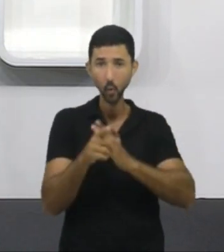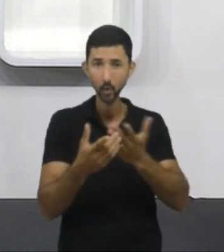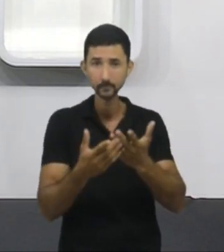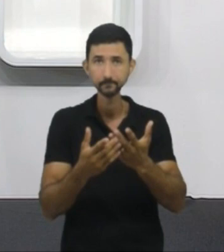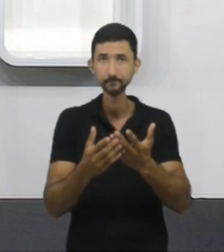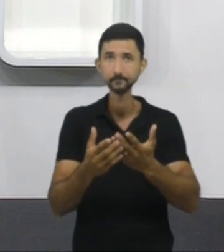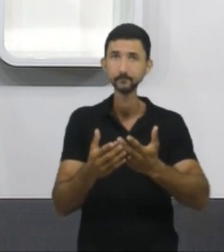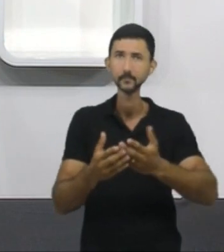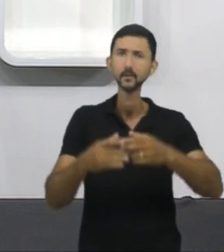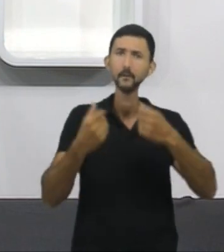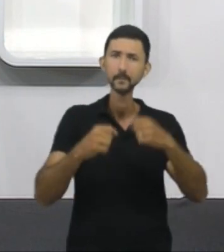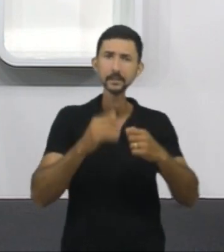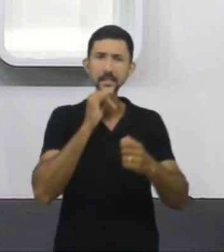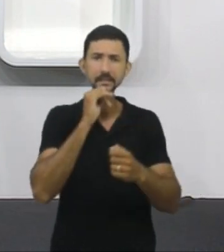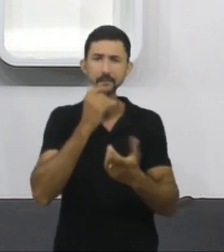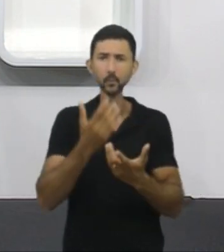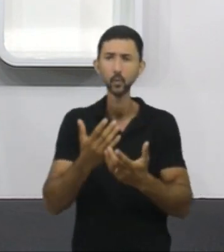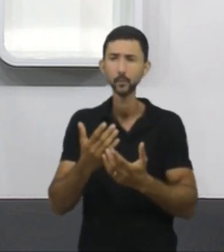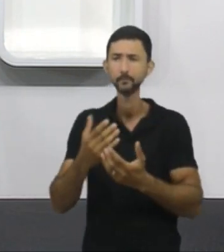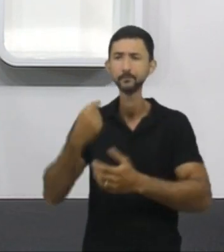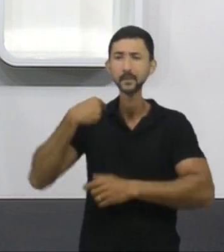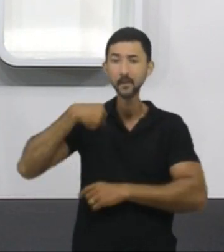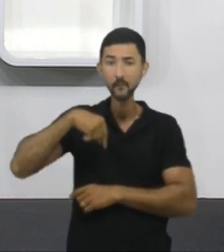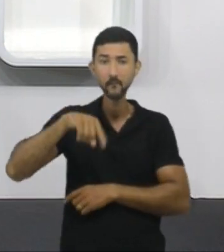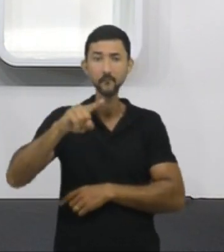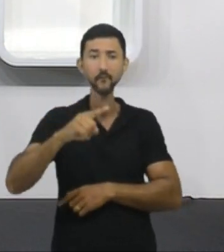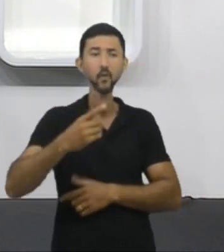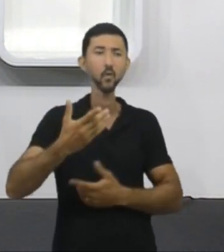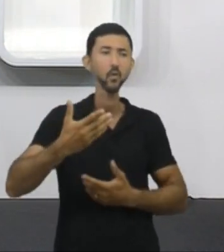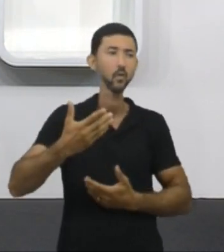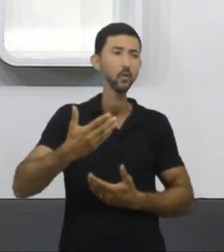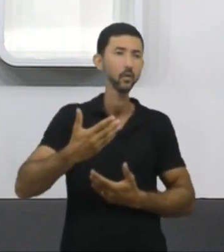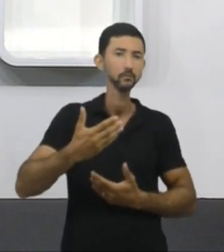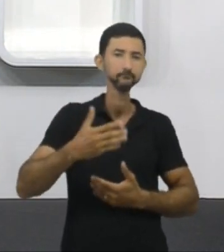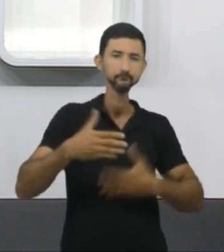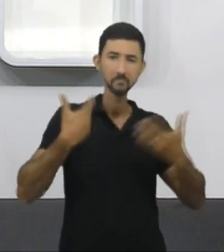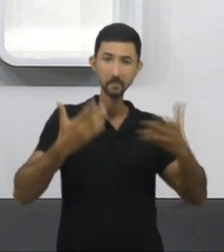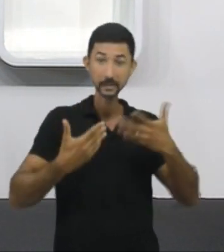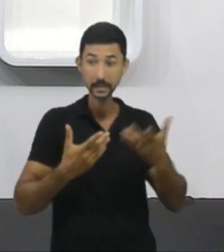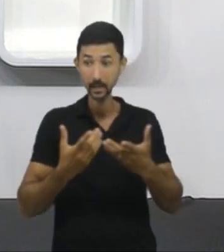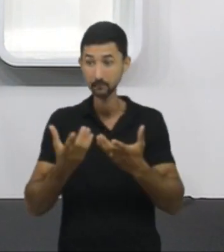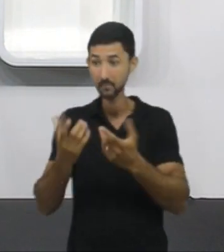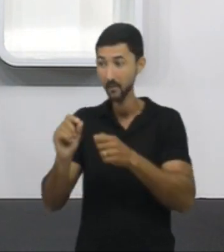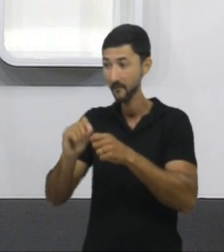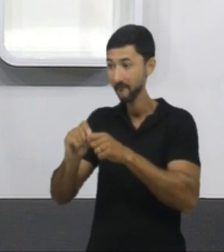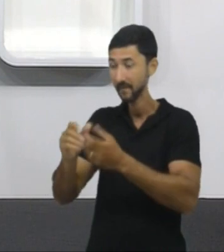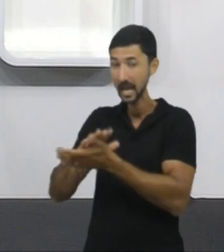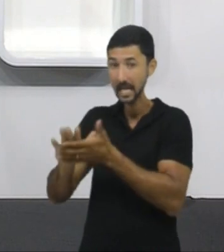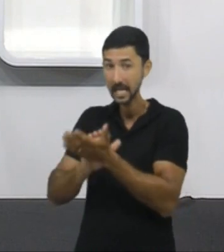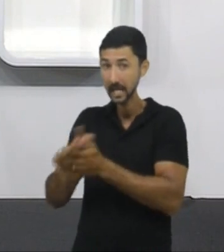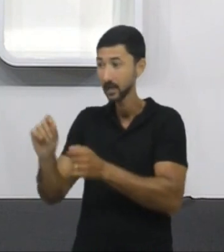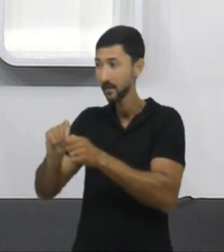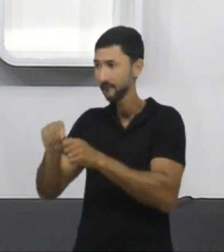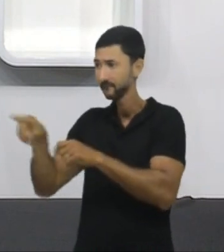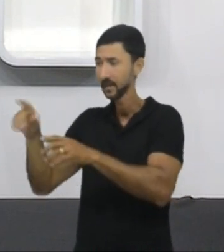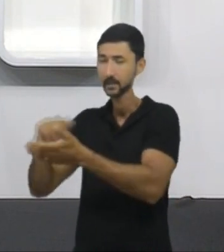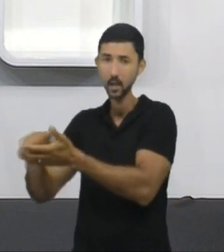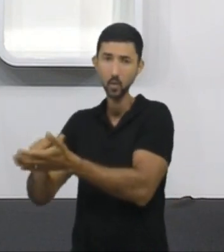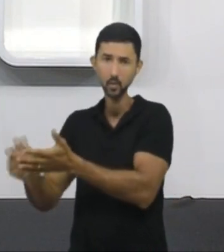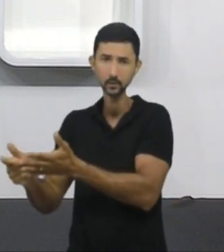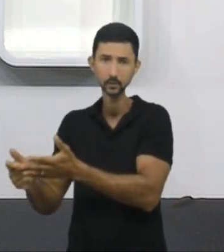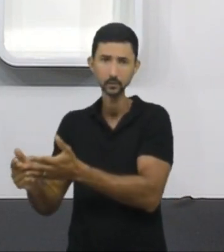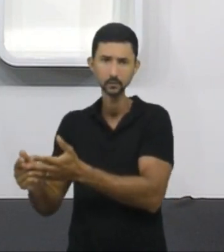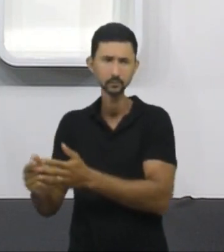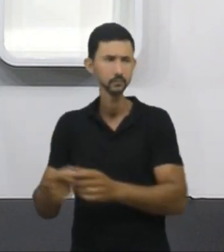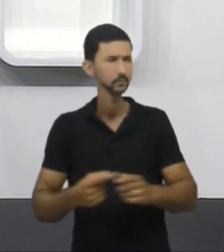Mãe gosta de fazer isso, né? Quando ela diz assim, eu vou sair, eu não quero que você faça nada e lava a louça quando eu chegar e você pergunta por que